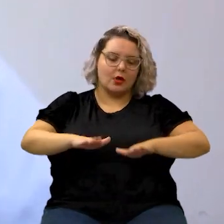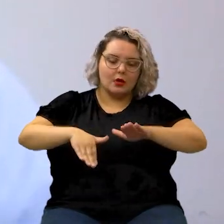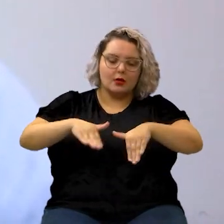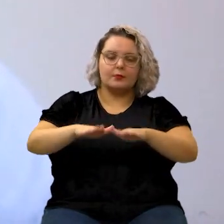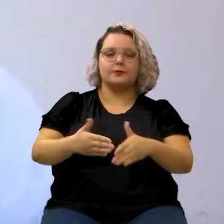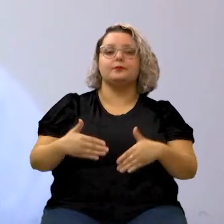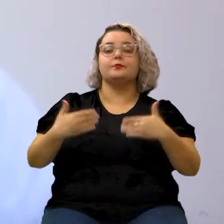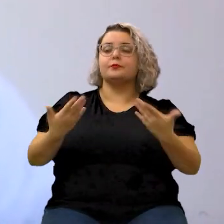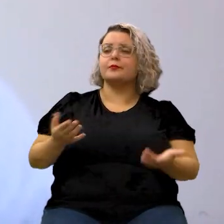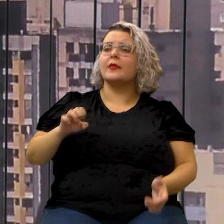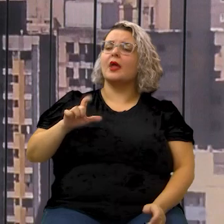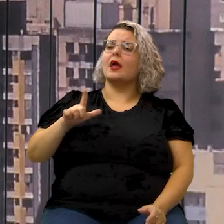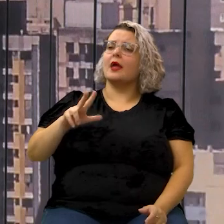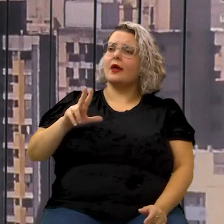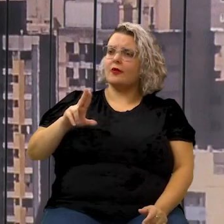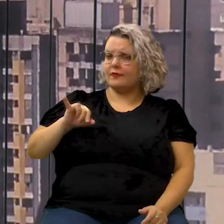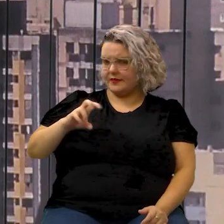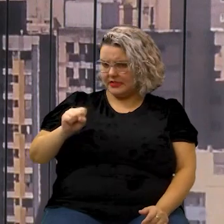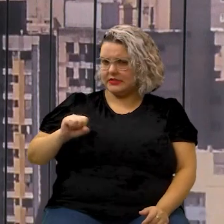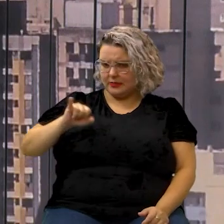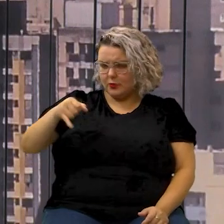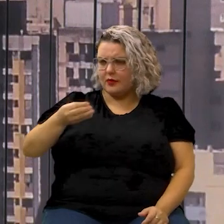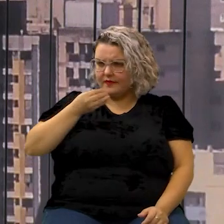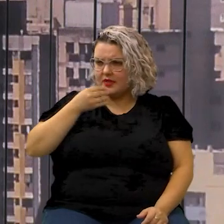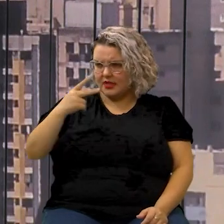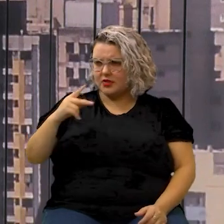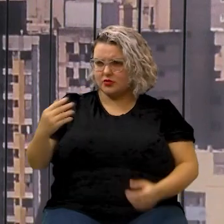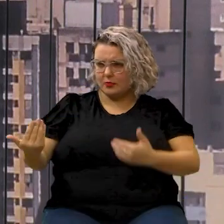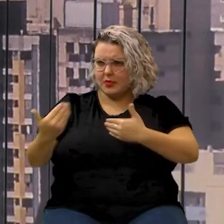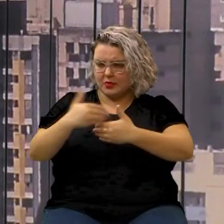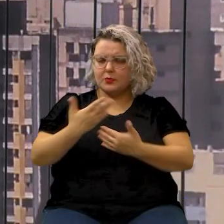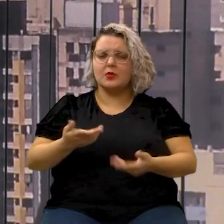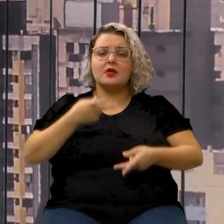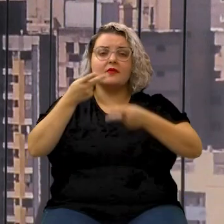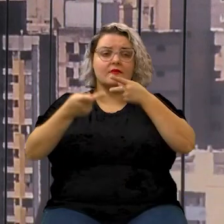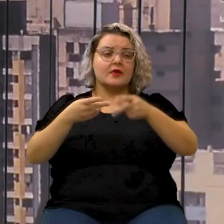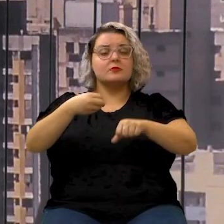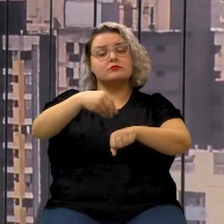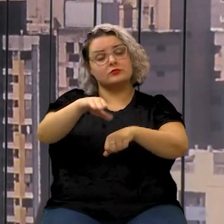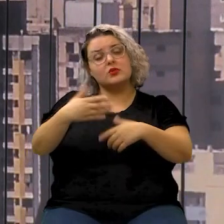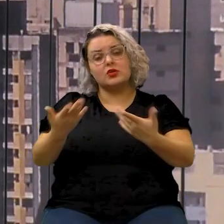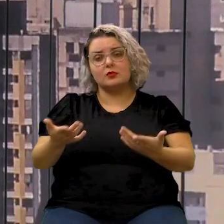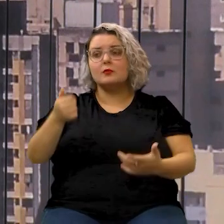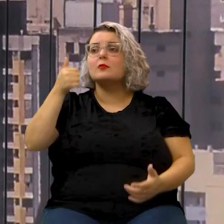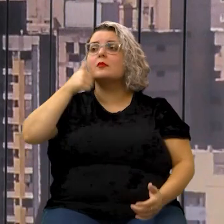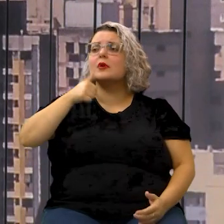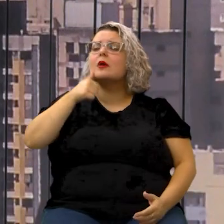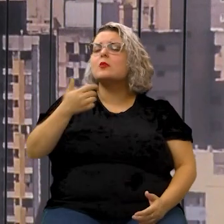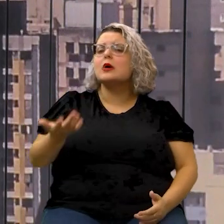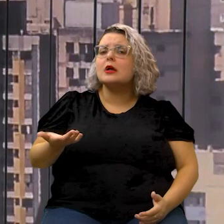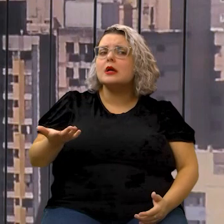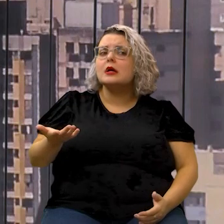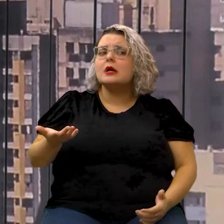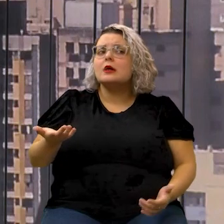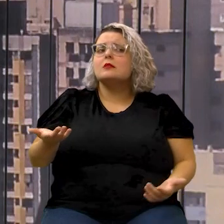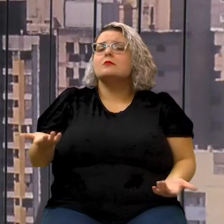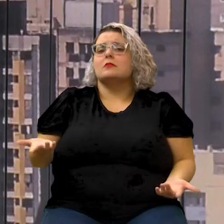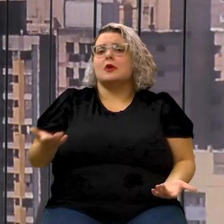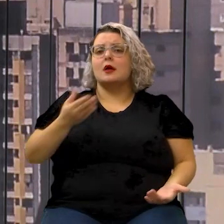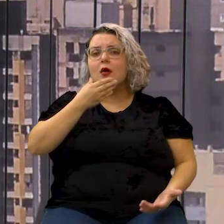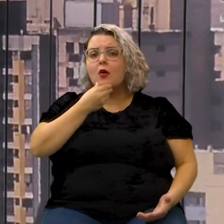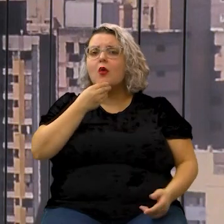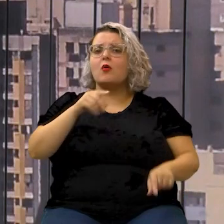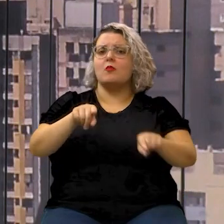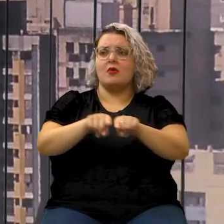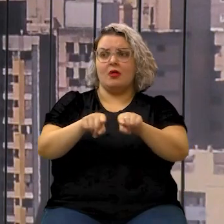tá? E Elvis, eu vou aproveitar aqui a sua participação. A gente está falando aí, dando dicas para a mulherada. Mas